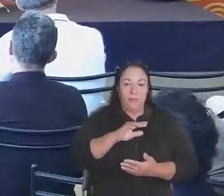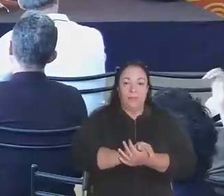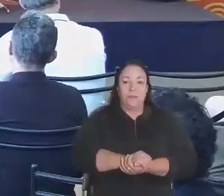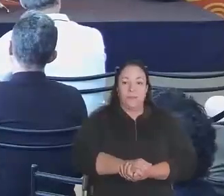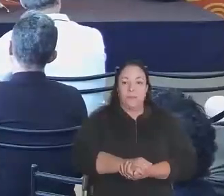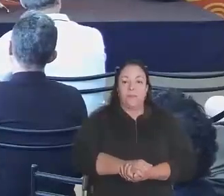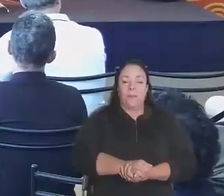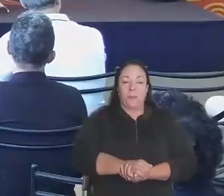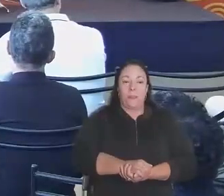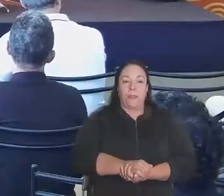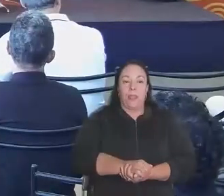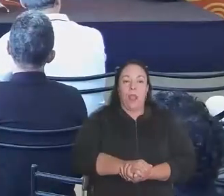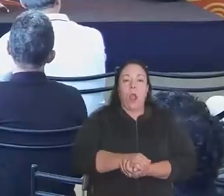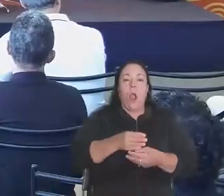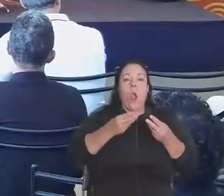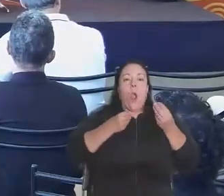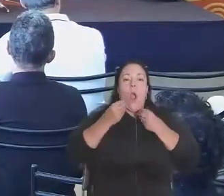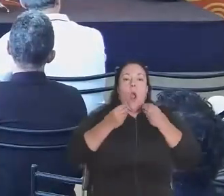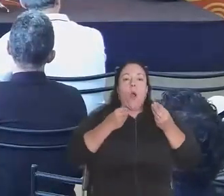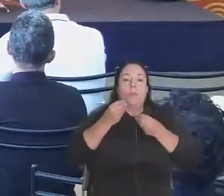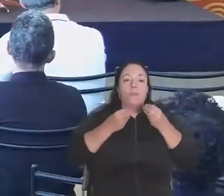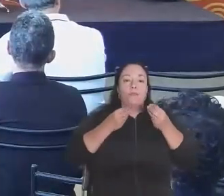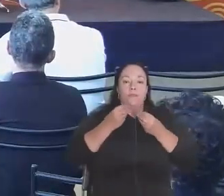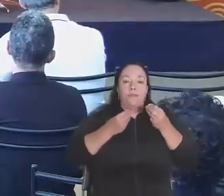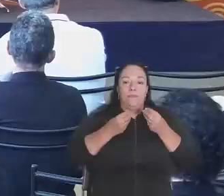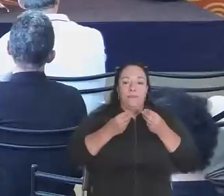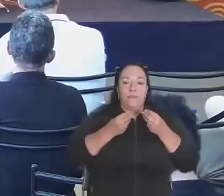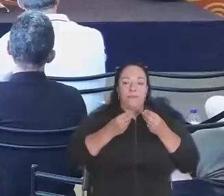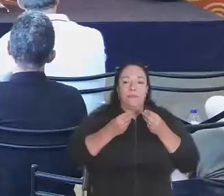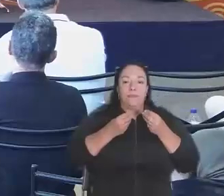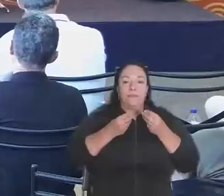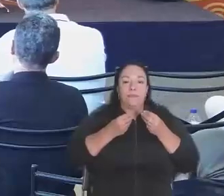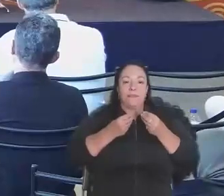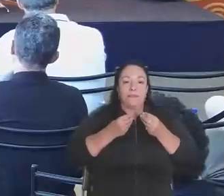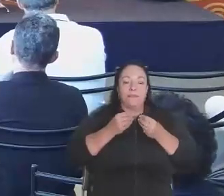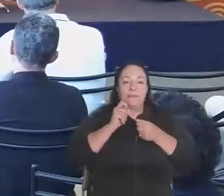não, mas como que surgiu